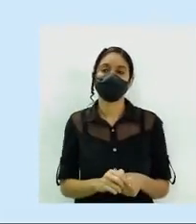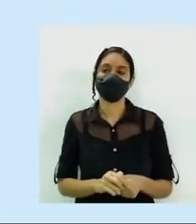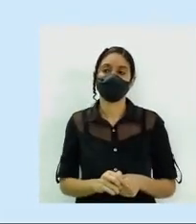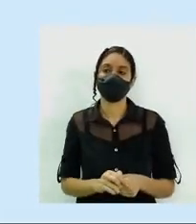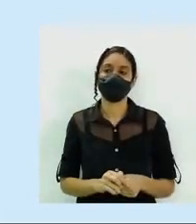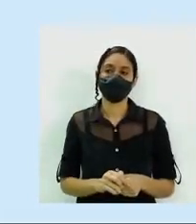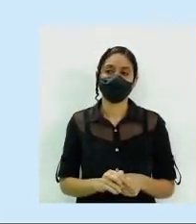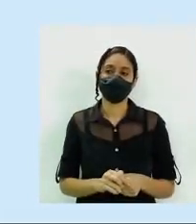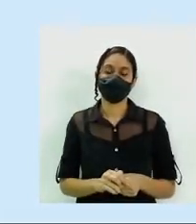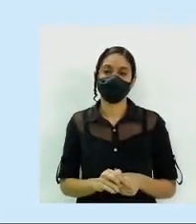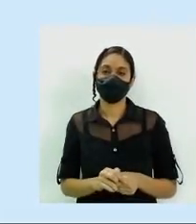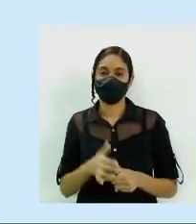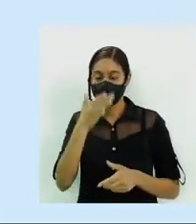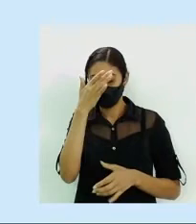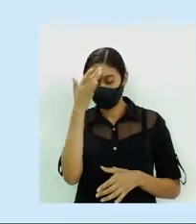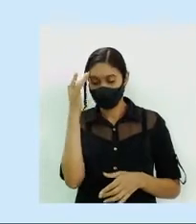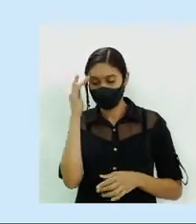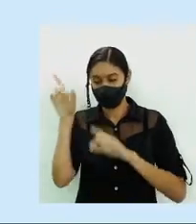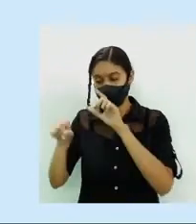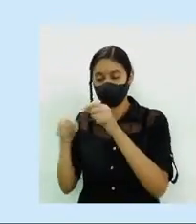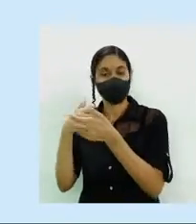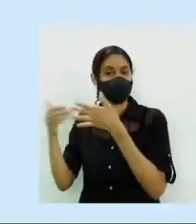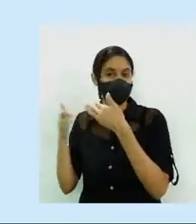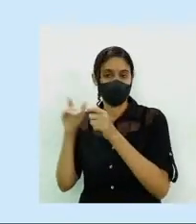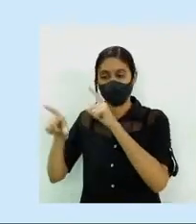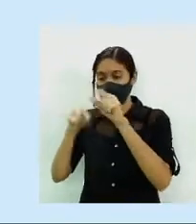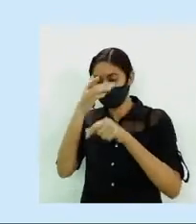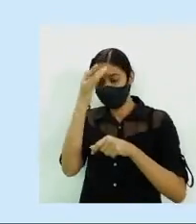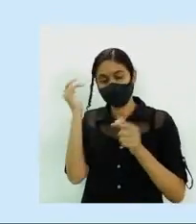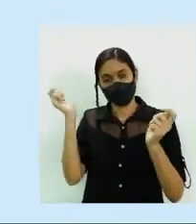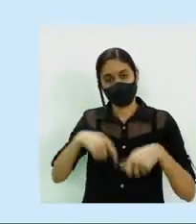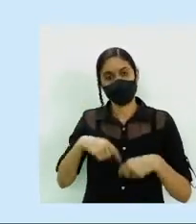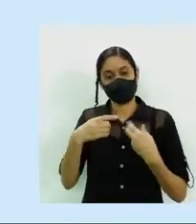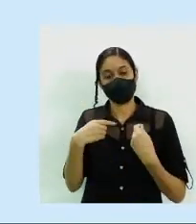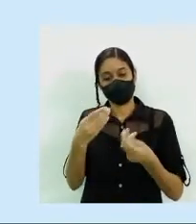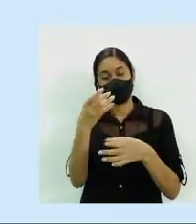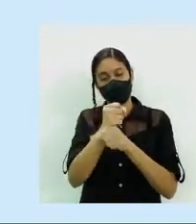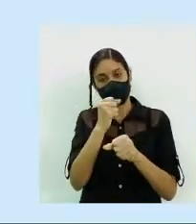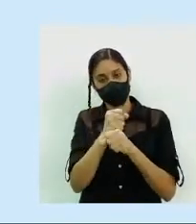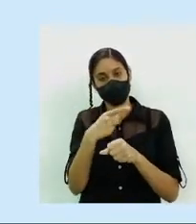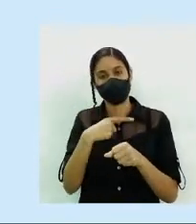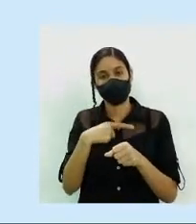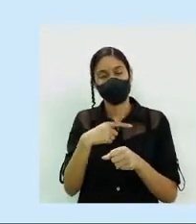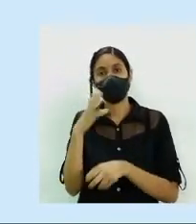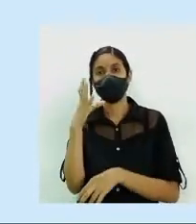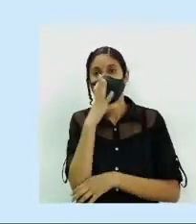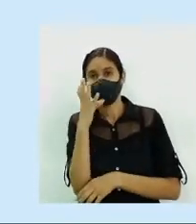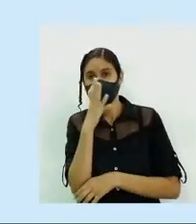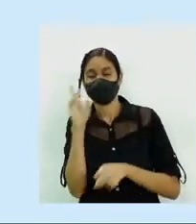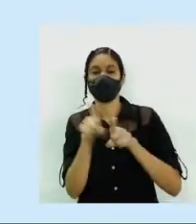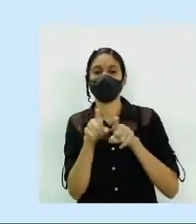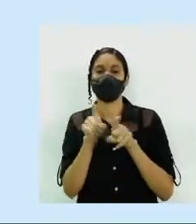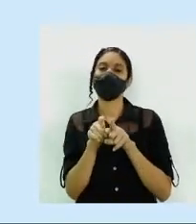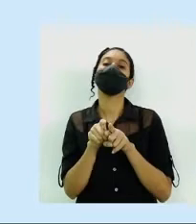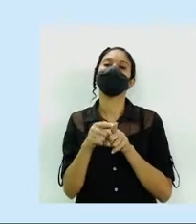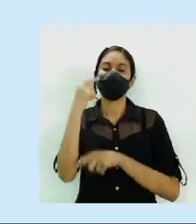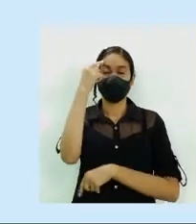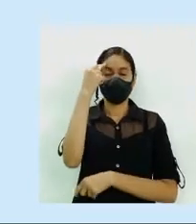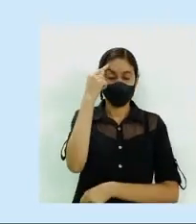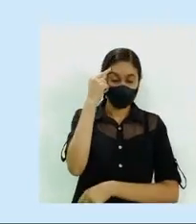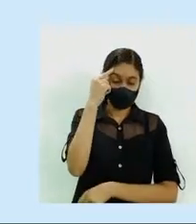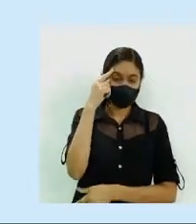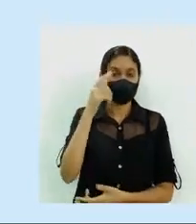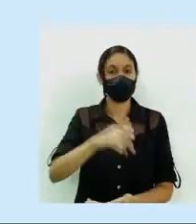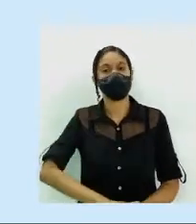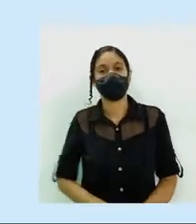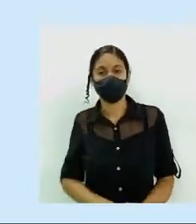em tornar os jurados aleatórios, para que eles também possam ter um momento de apreciação e